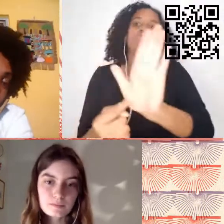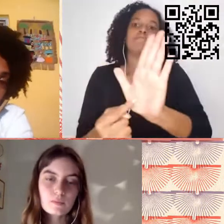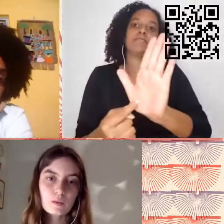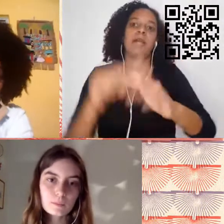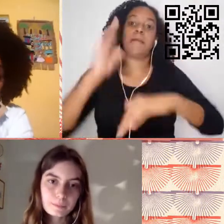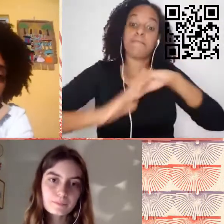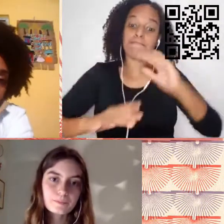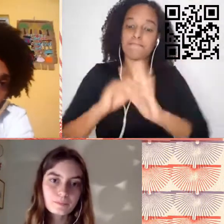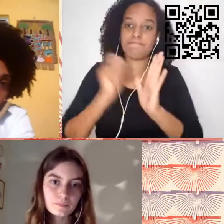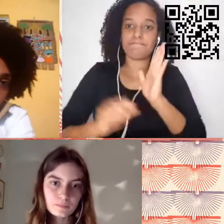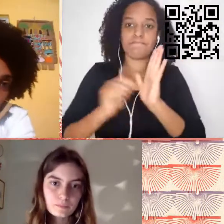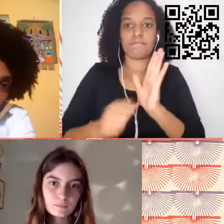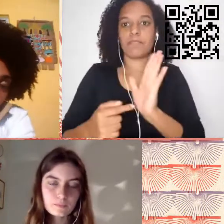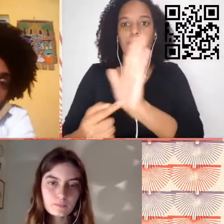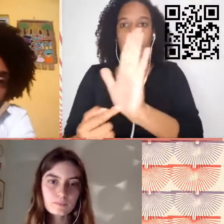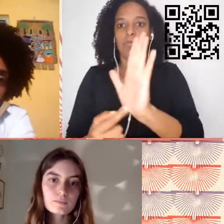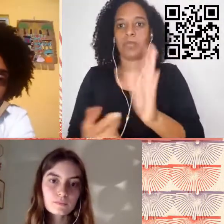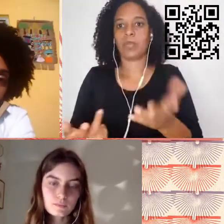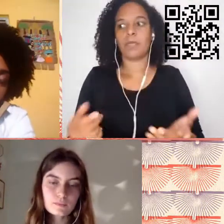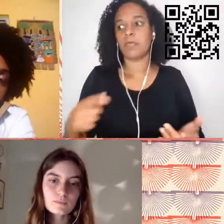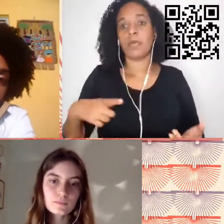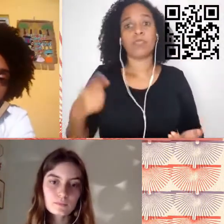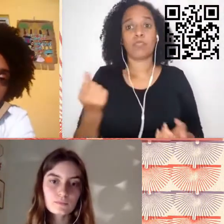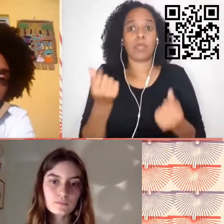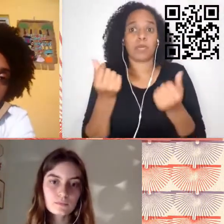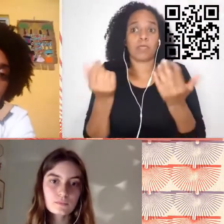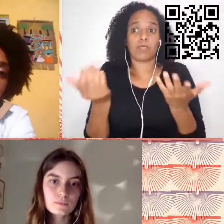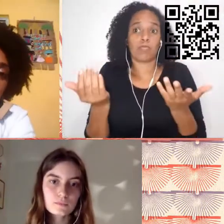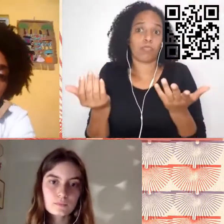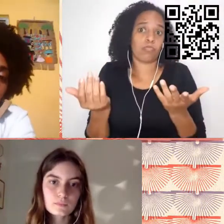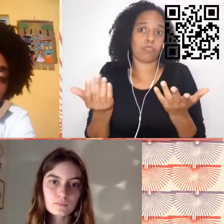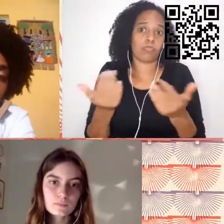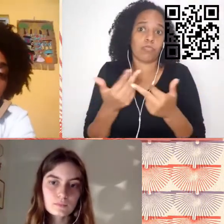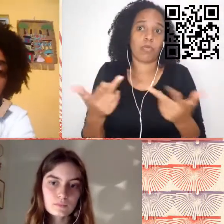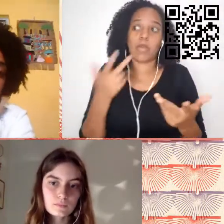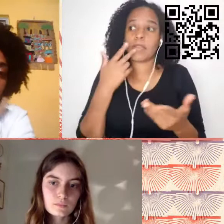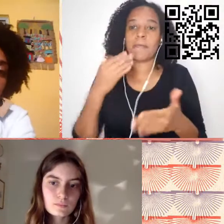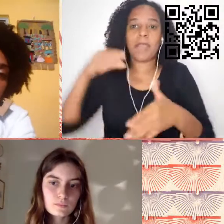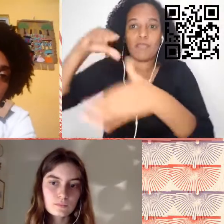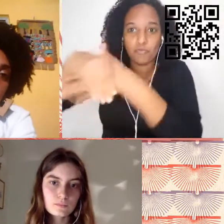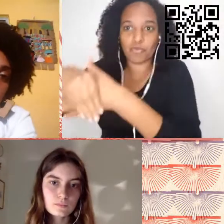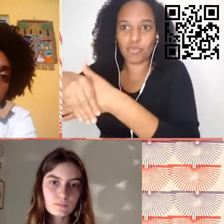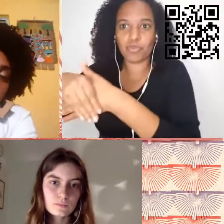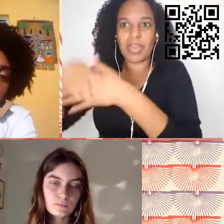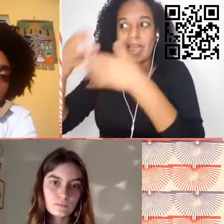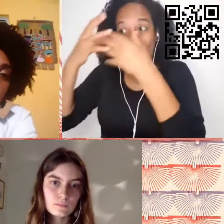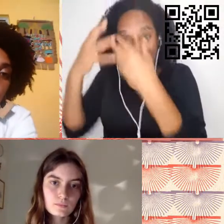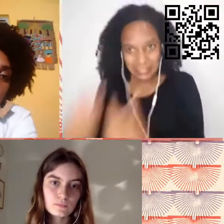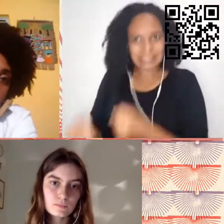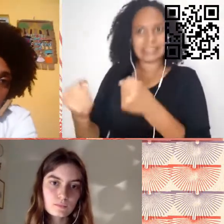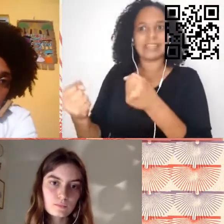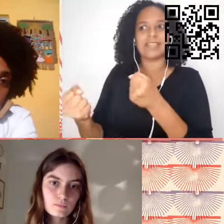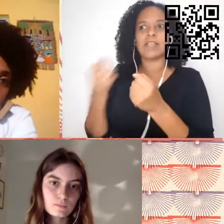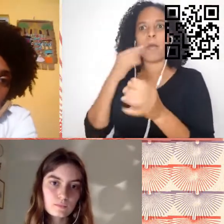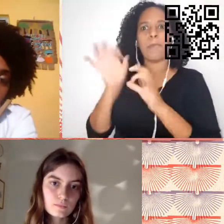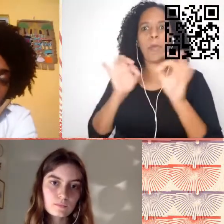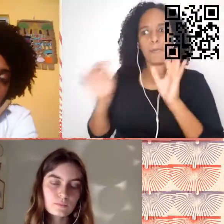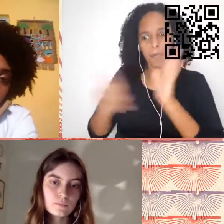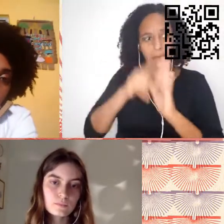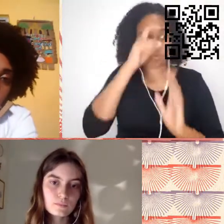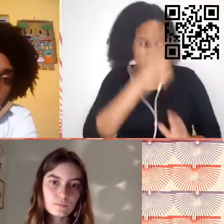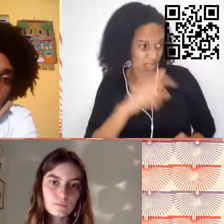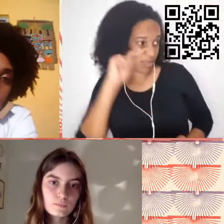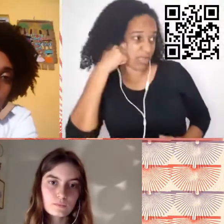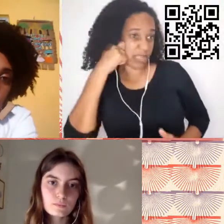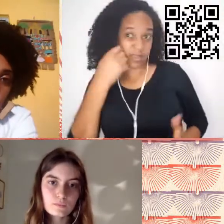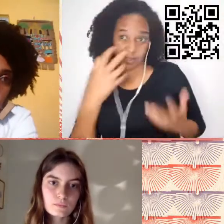Como a gente não tem muitos recursos e tem poucas editoras que compravam um projeto de autores negros.